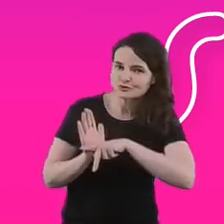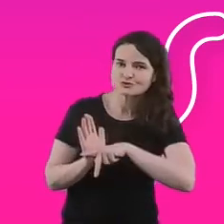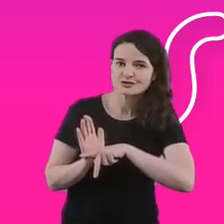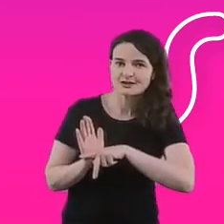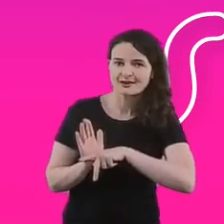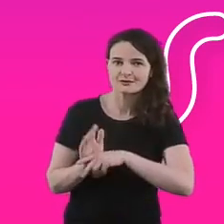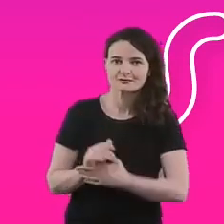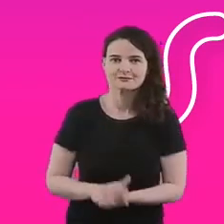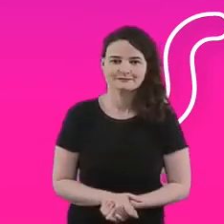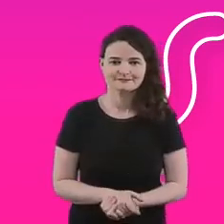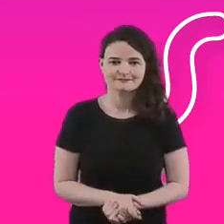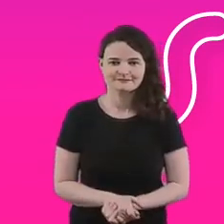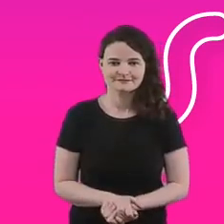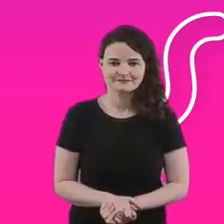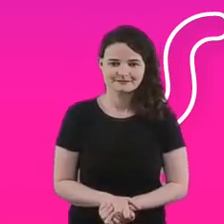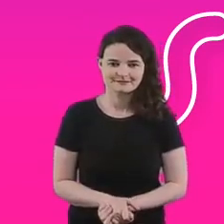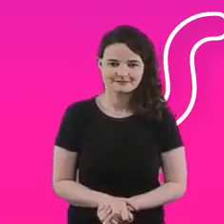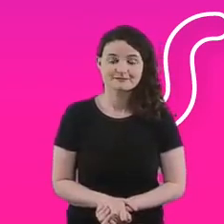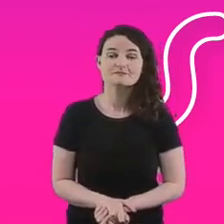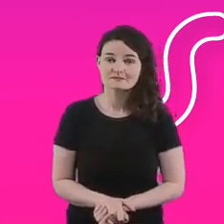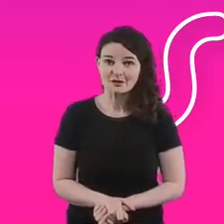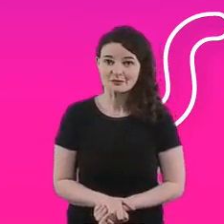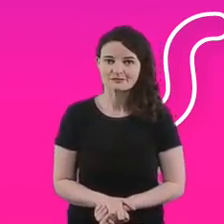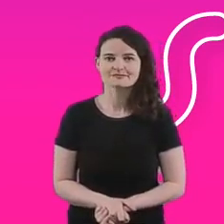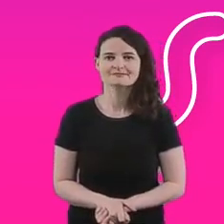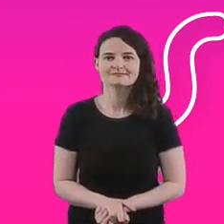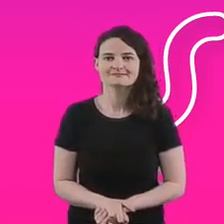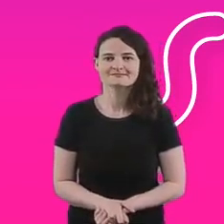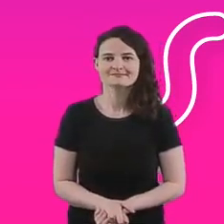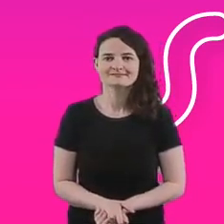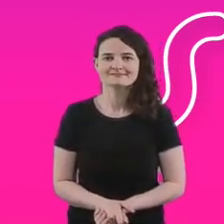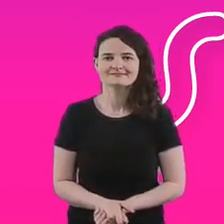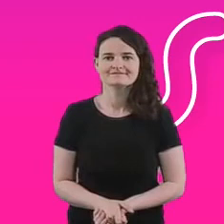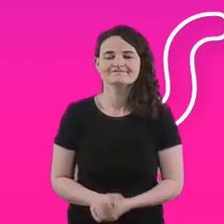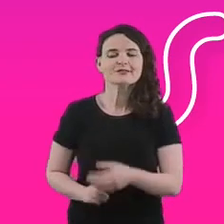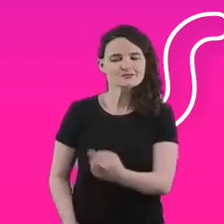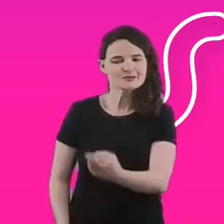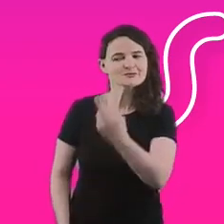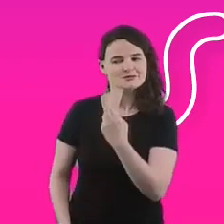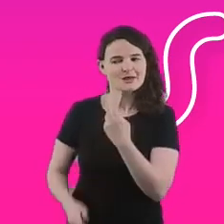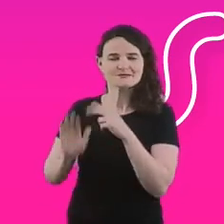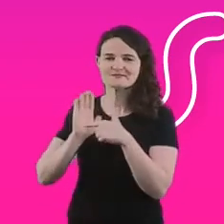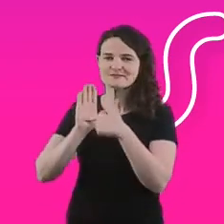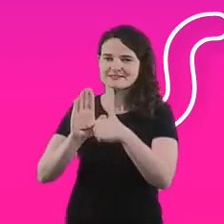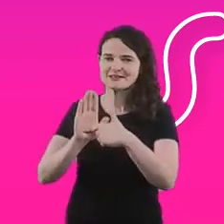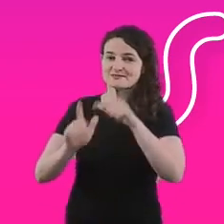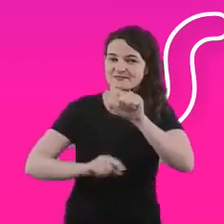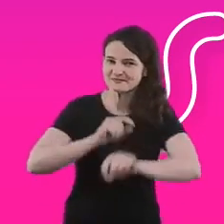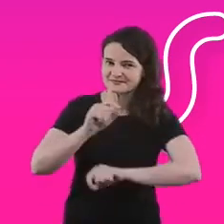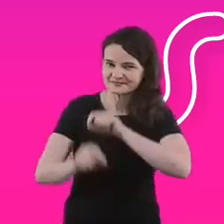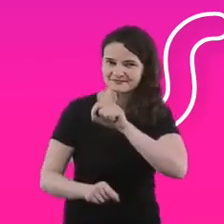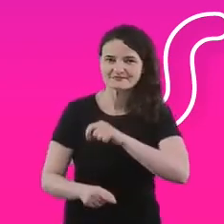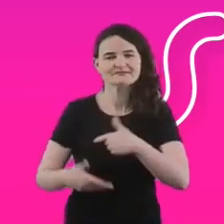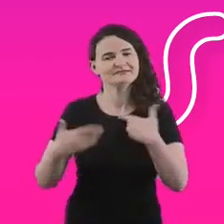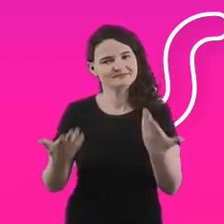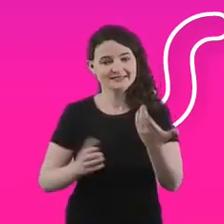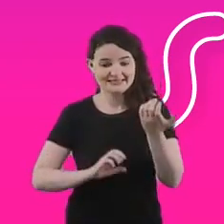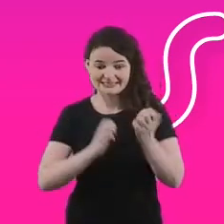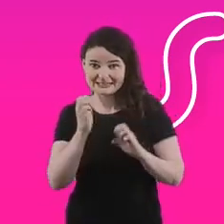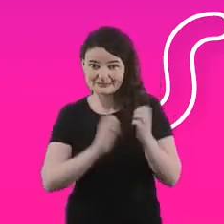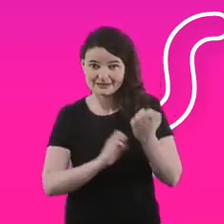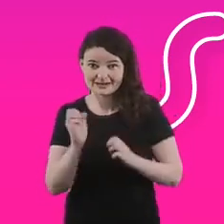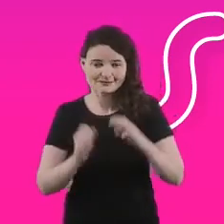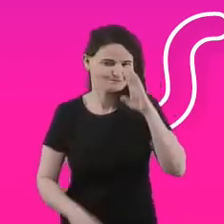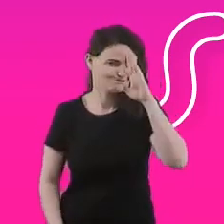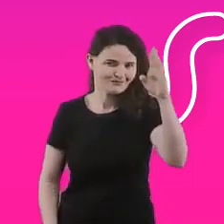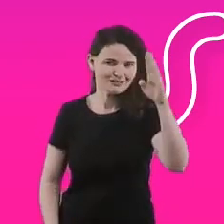impacto, né? Isso que ajuda a gente hoje a ter esse resultado, né, de se colocar como o maior programa de educação esportiva do Brasil, mas